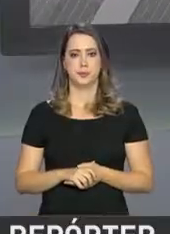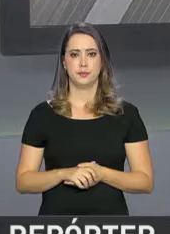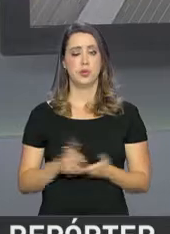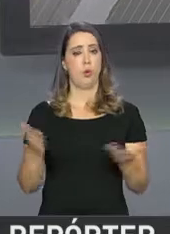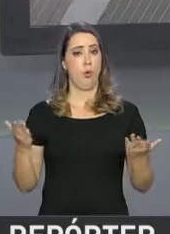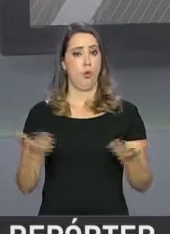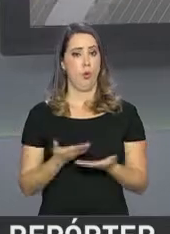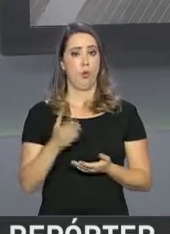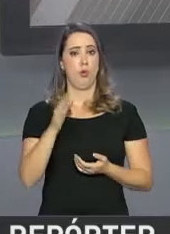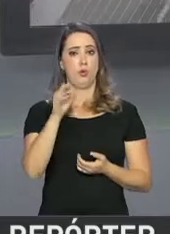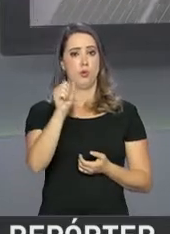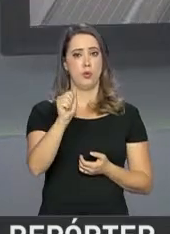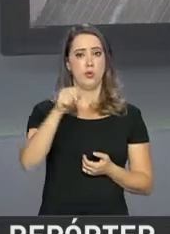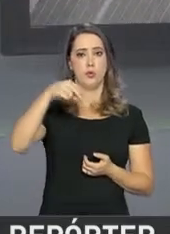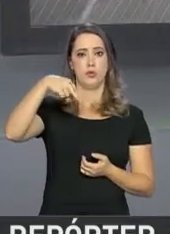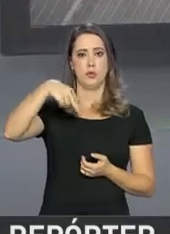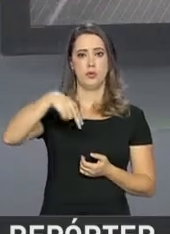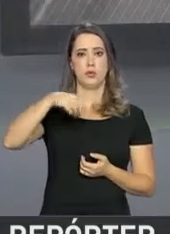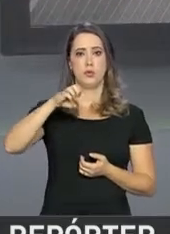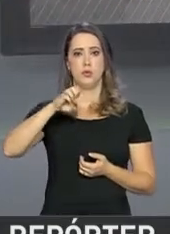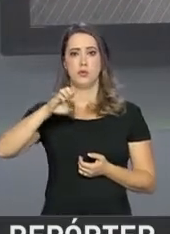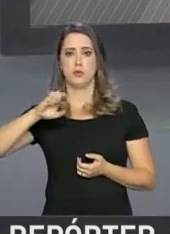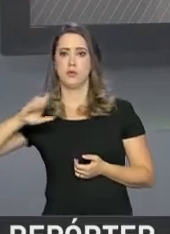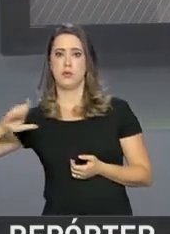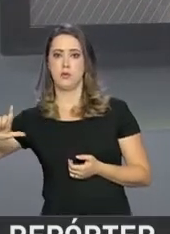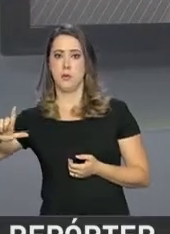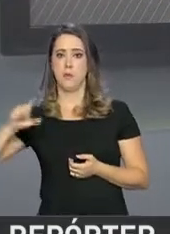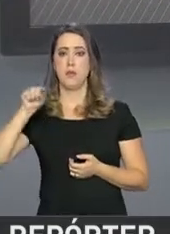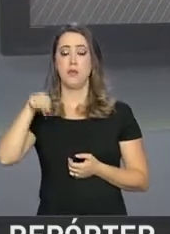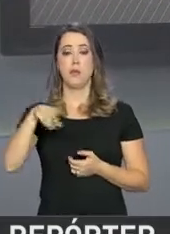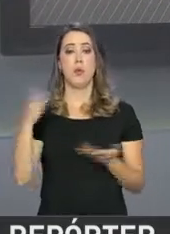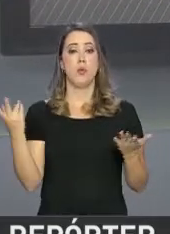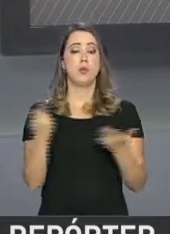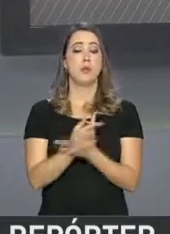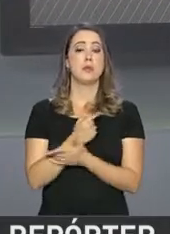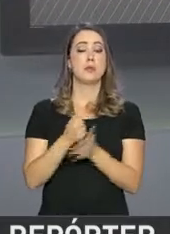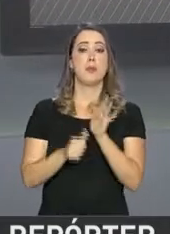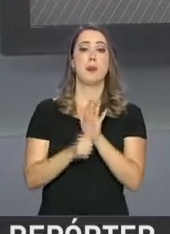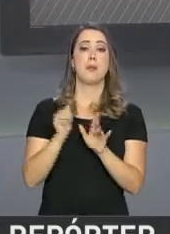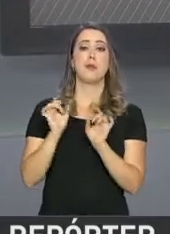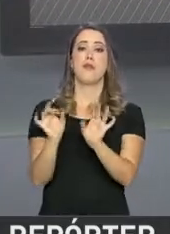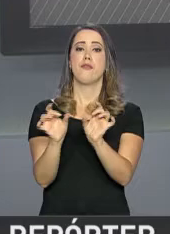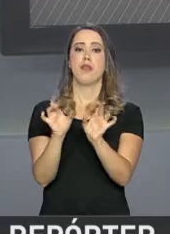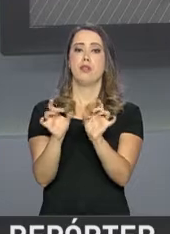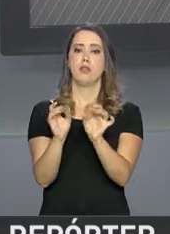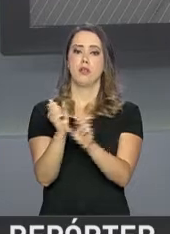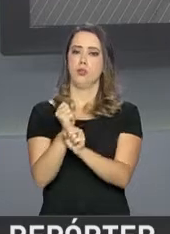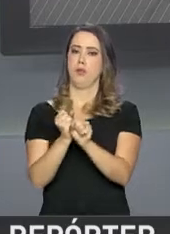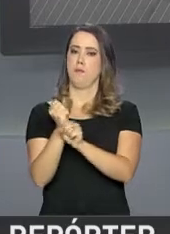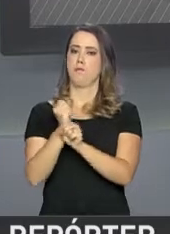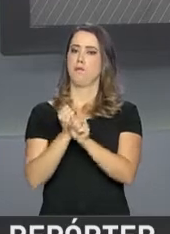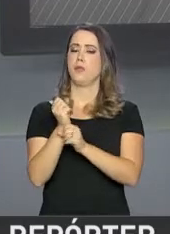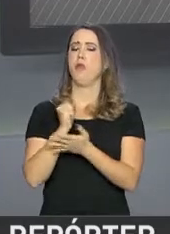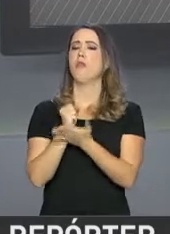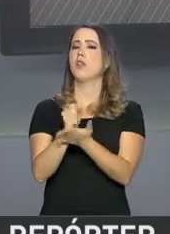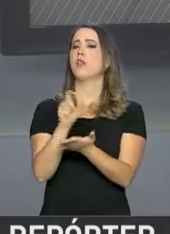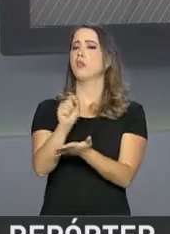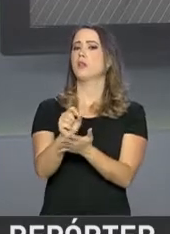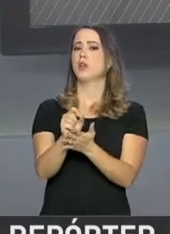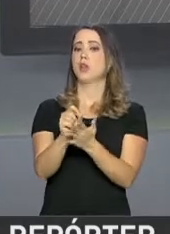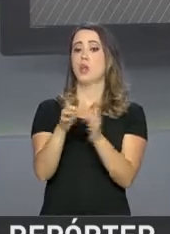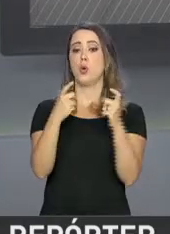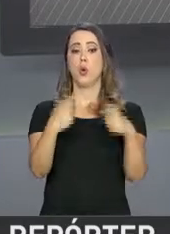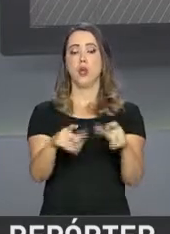agência nacional de energia elétrica annel realiza hoje o primeiro leilão de transmissão do ano são oferecidas linhas de